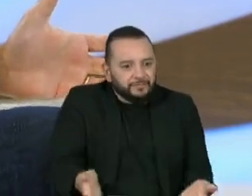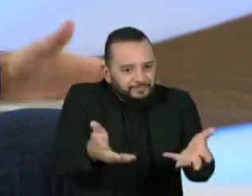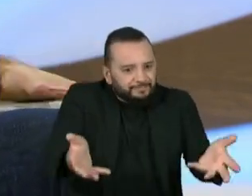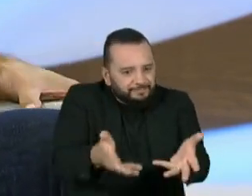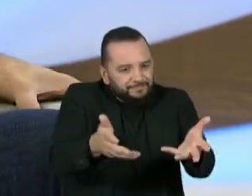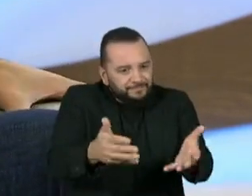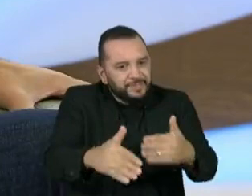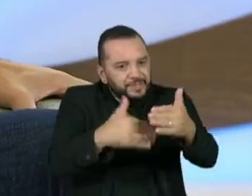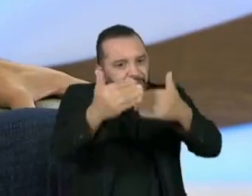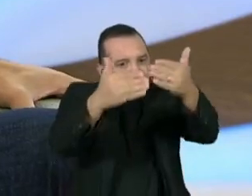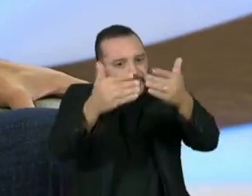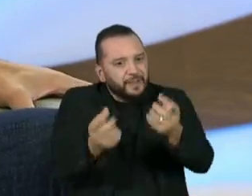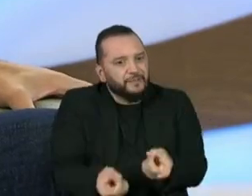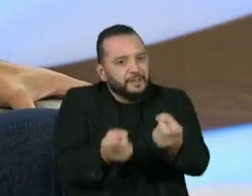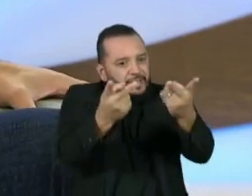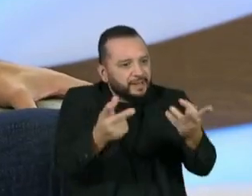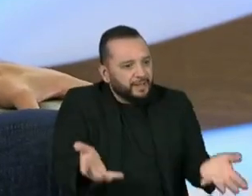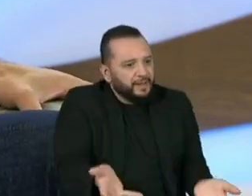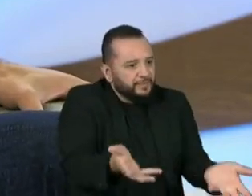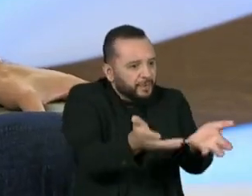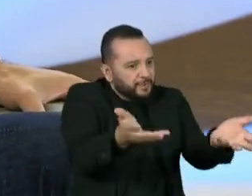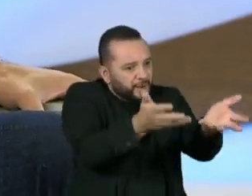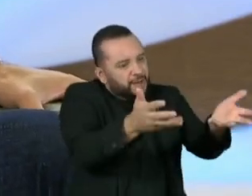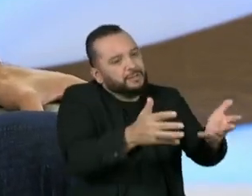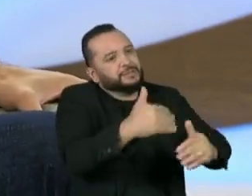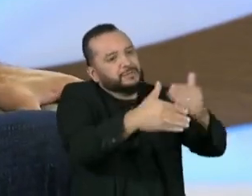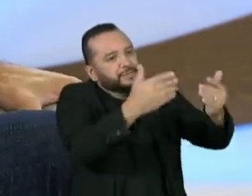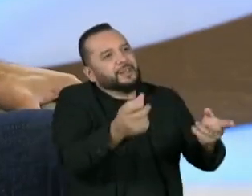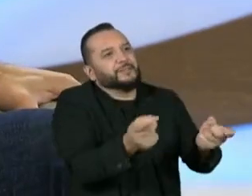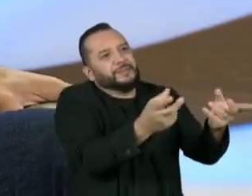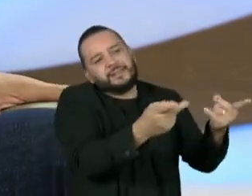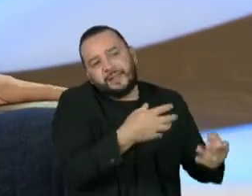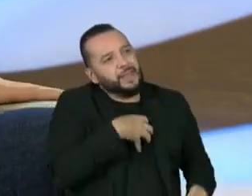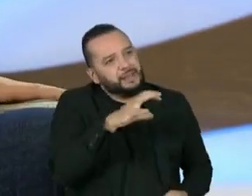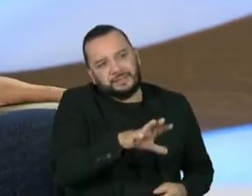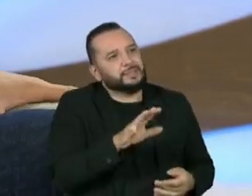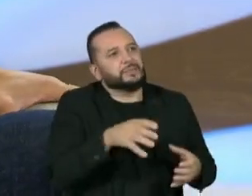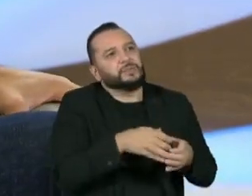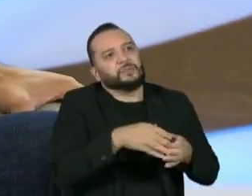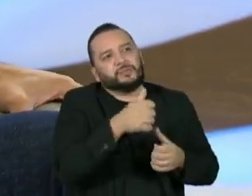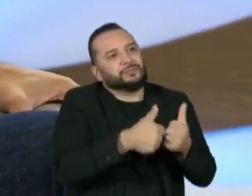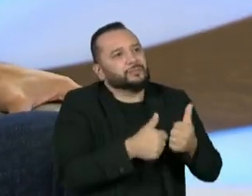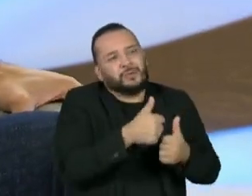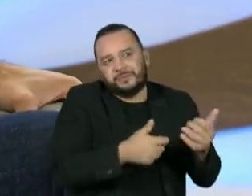pergunta assim. Faço a pergunta aos clubes brasileiros.